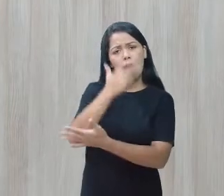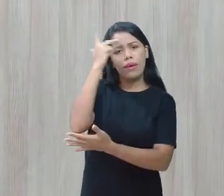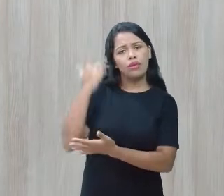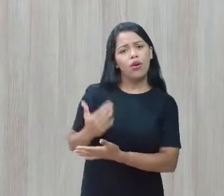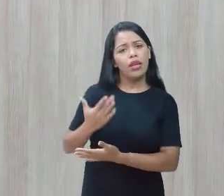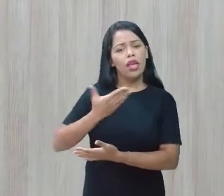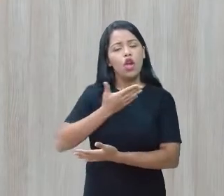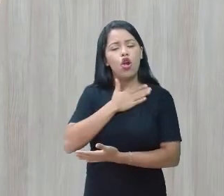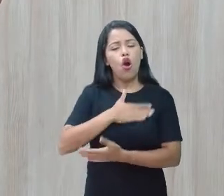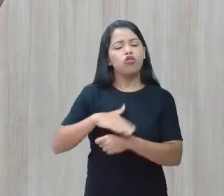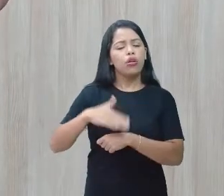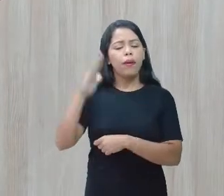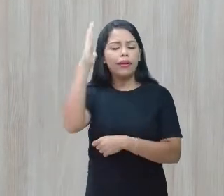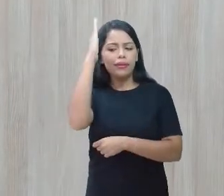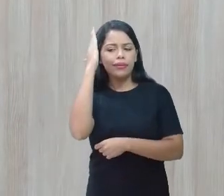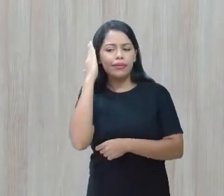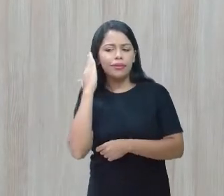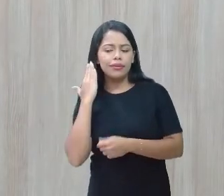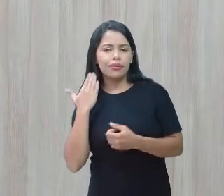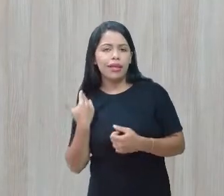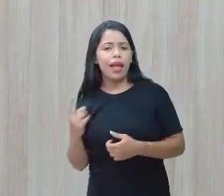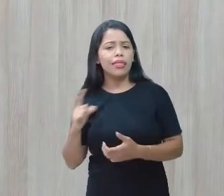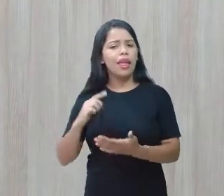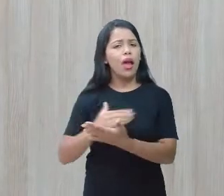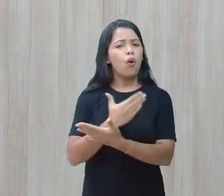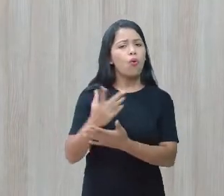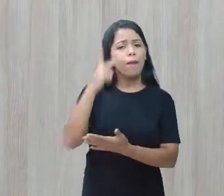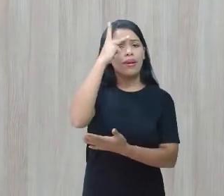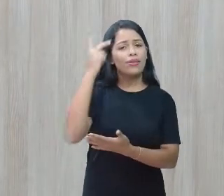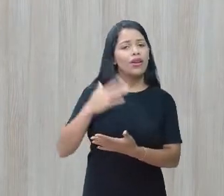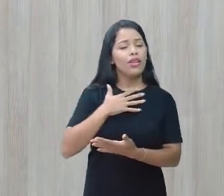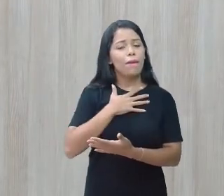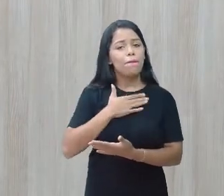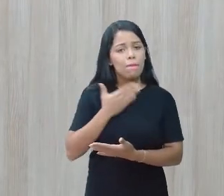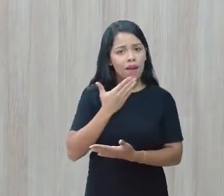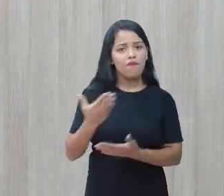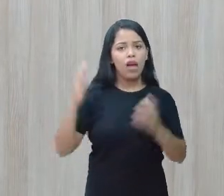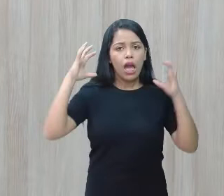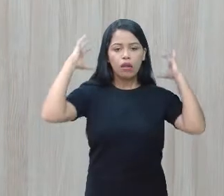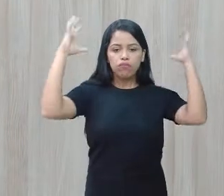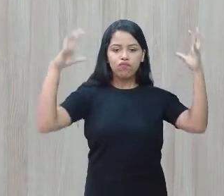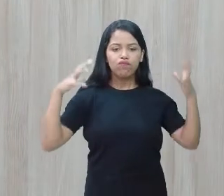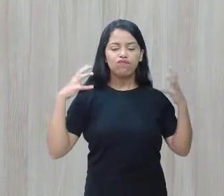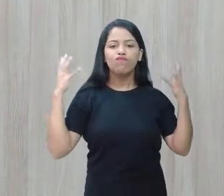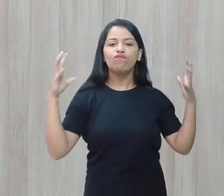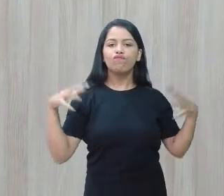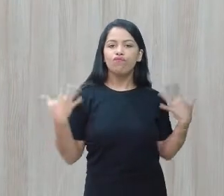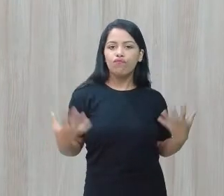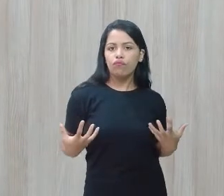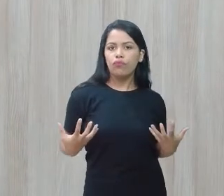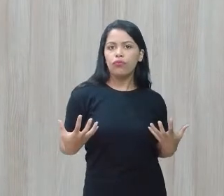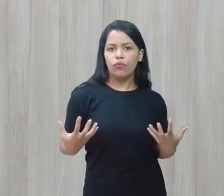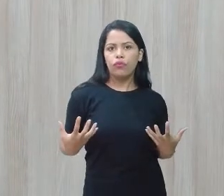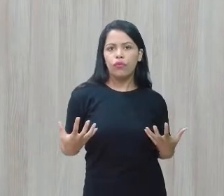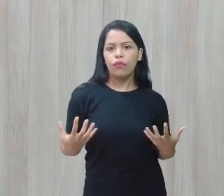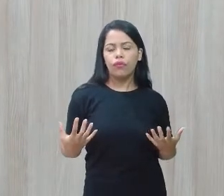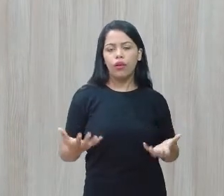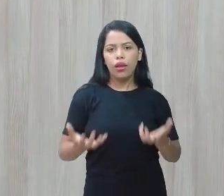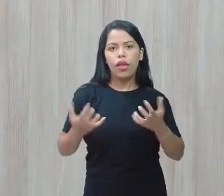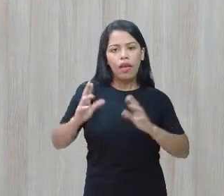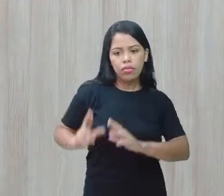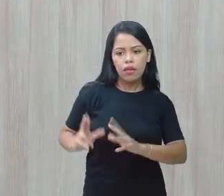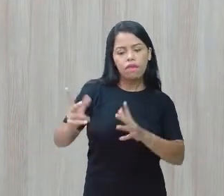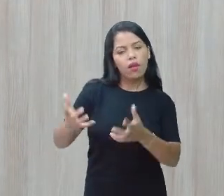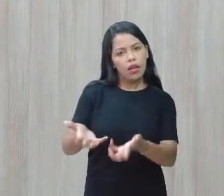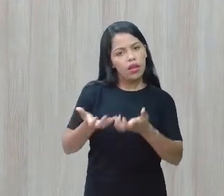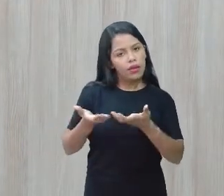alisar o cabelo se não tem. Outros gostam do cabelo cacheado, vai fazer um penteado diferente. Então, eu gostaria aqui de